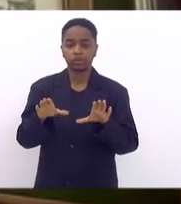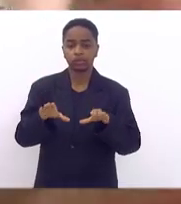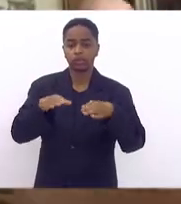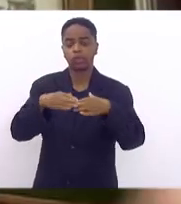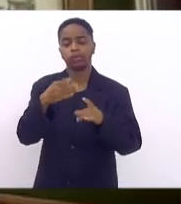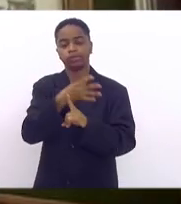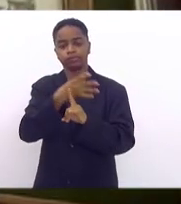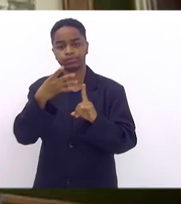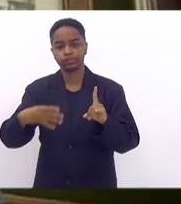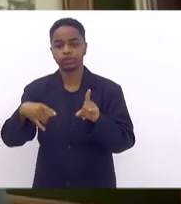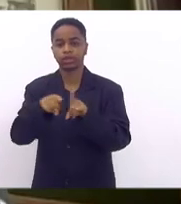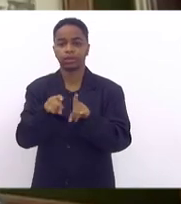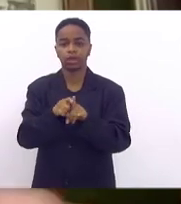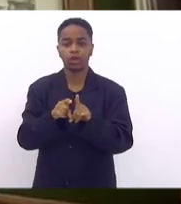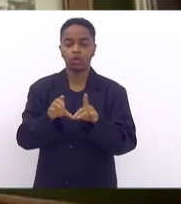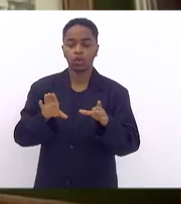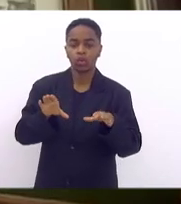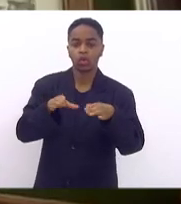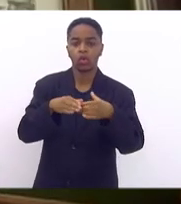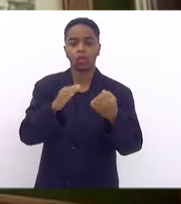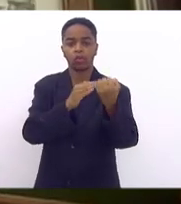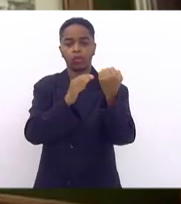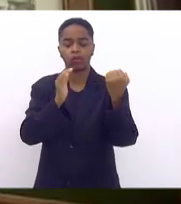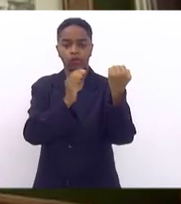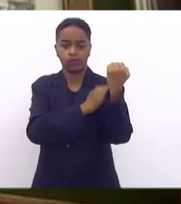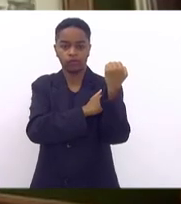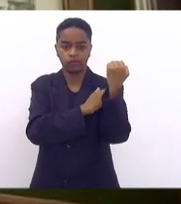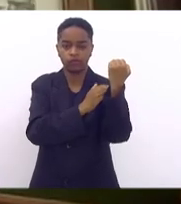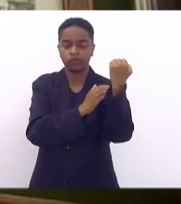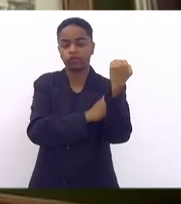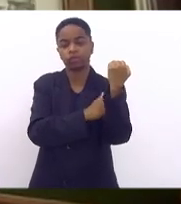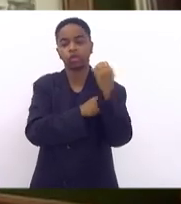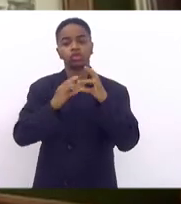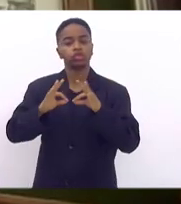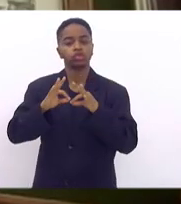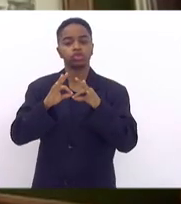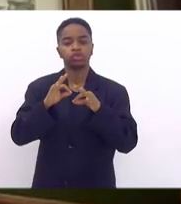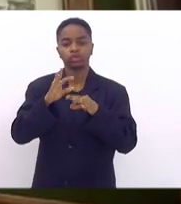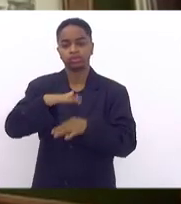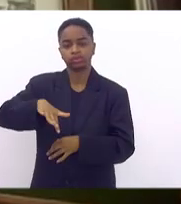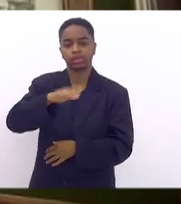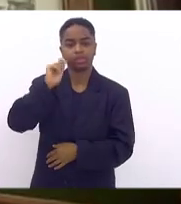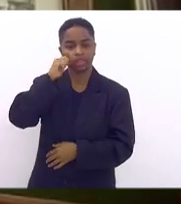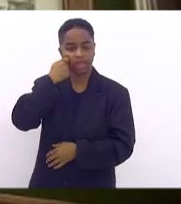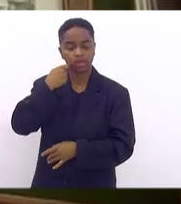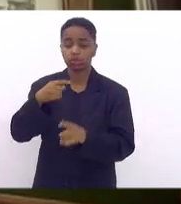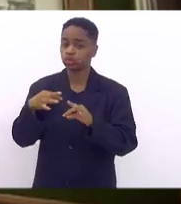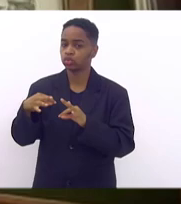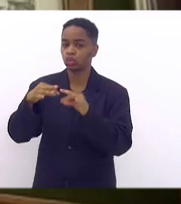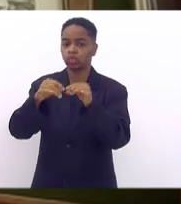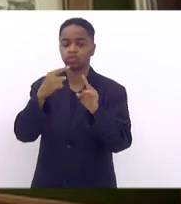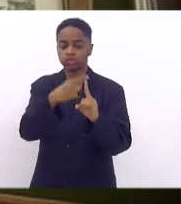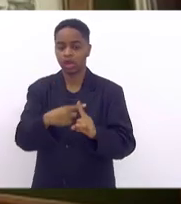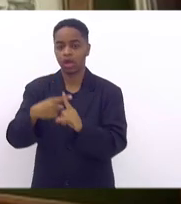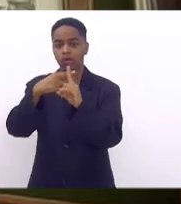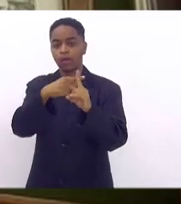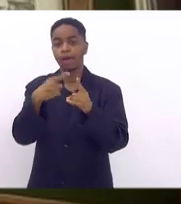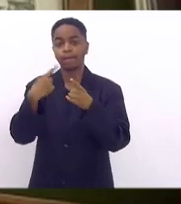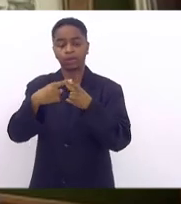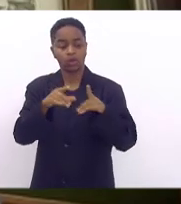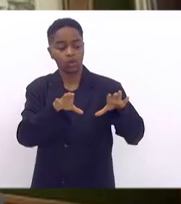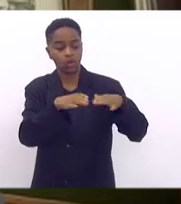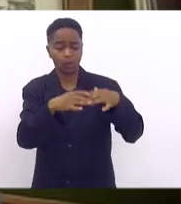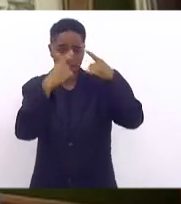LGBTQIA+, deputadas da bancada negra, todas são alvos. Eles são virulentos, eles são